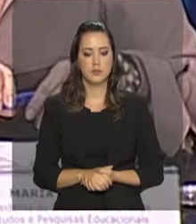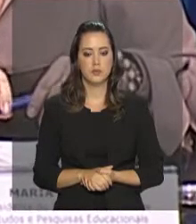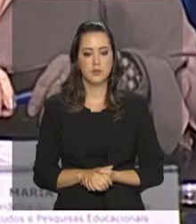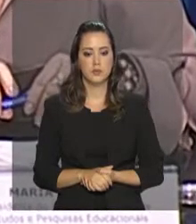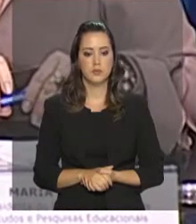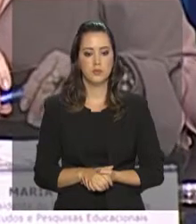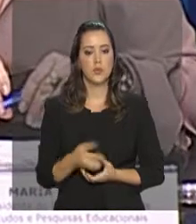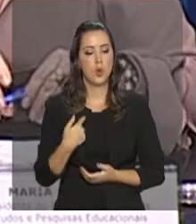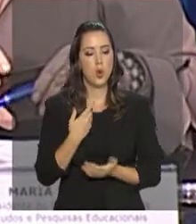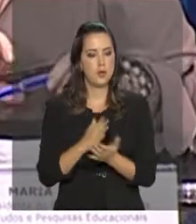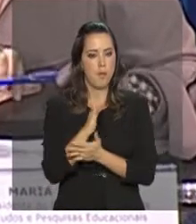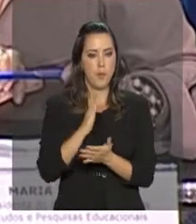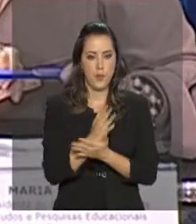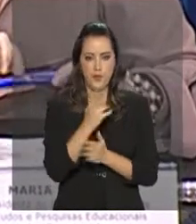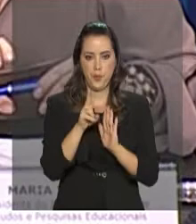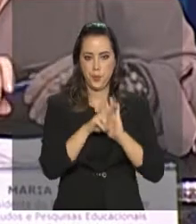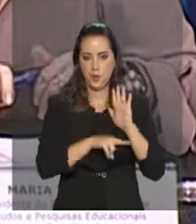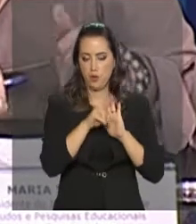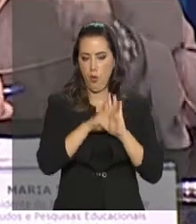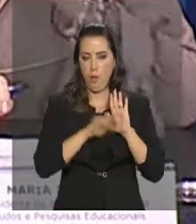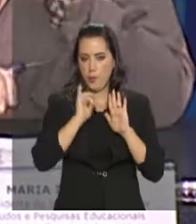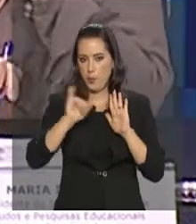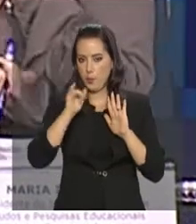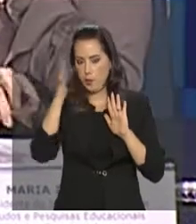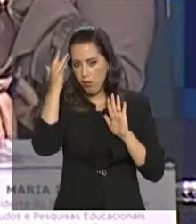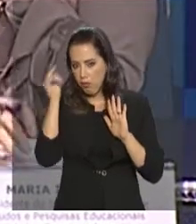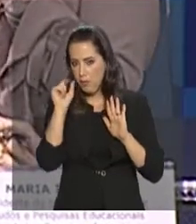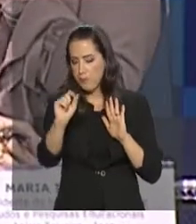Aprovamos uma resolução que será publicada já amanhã,